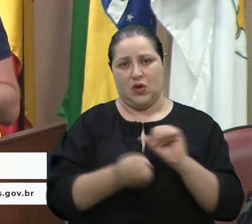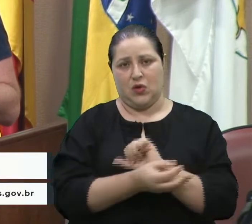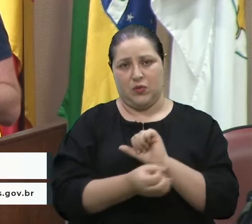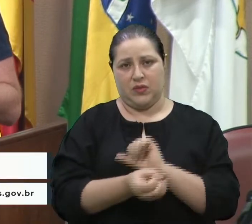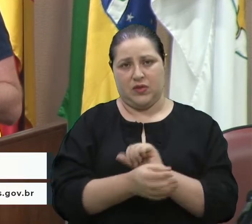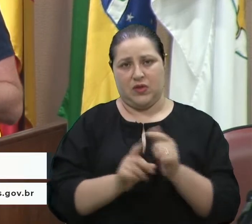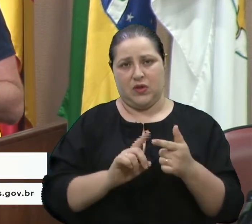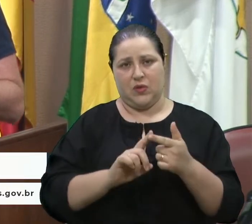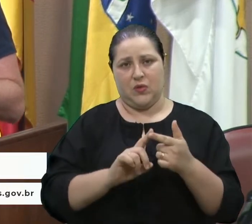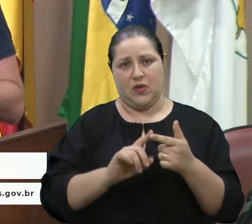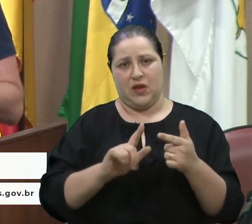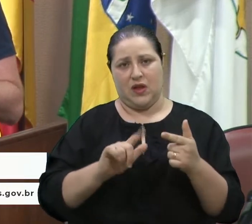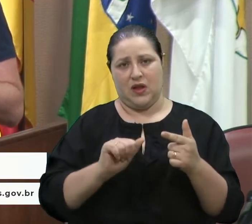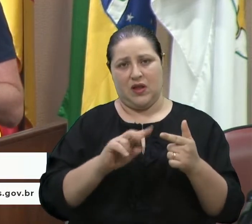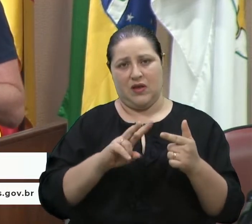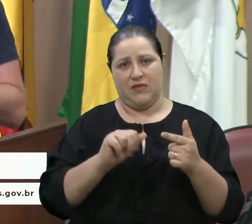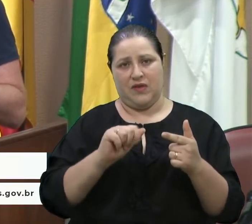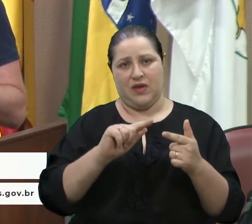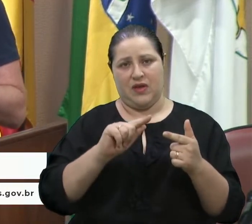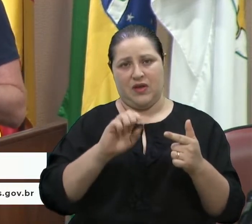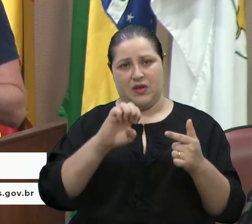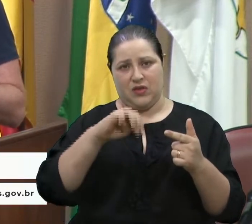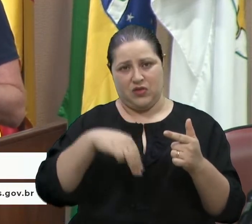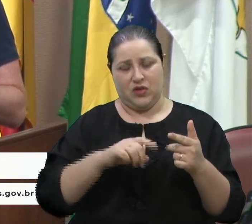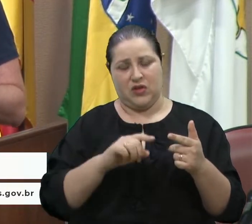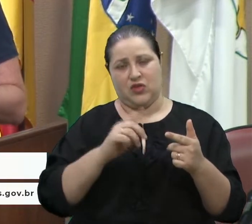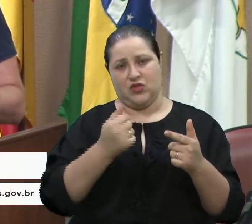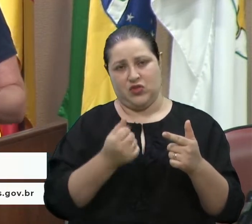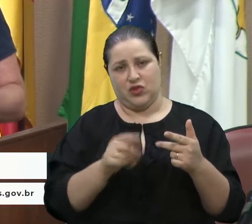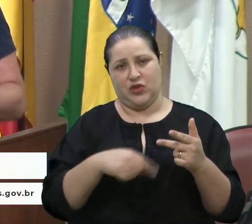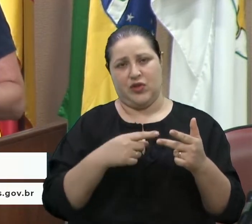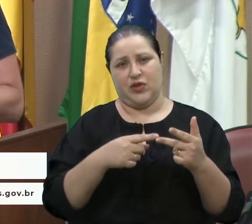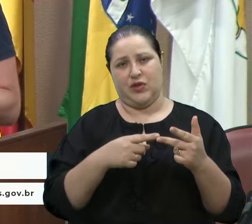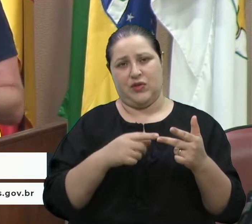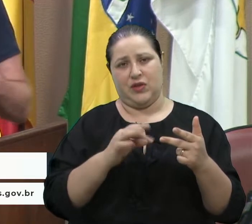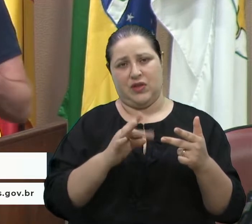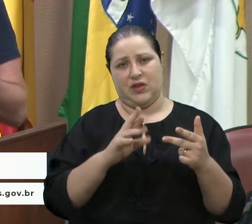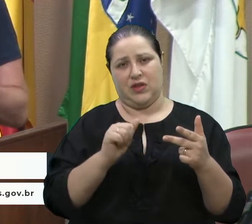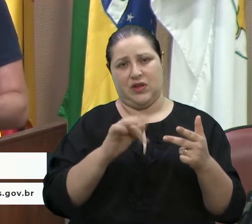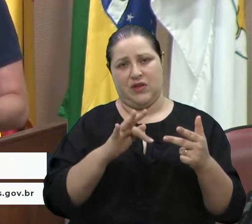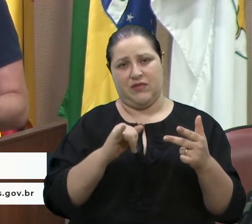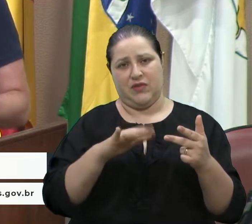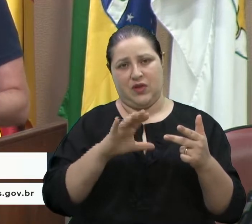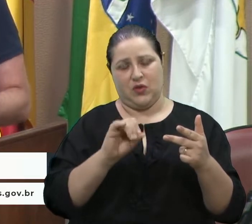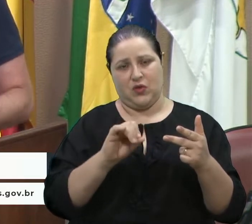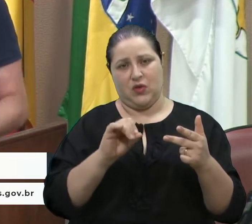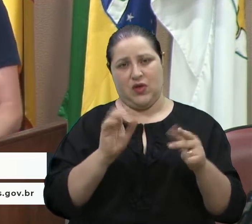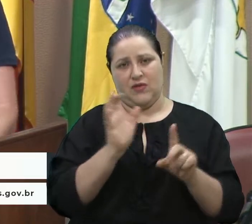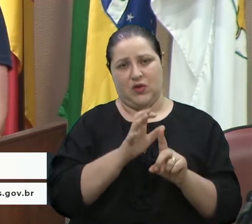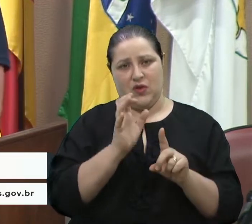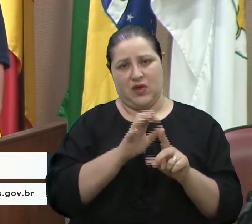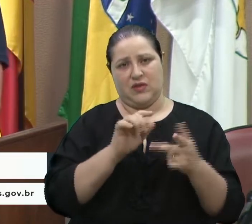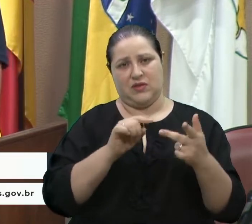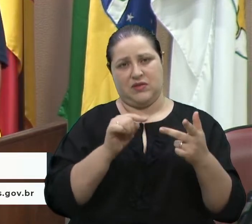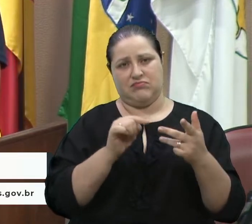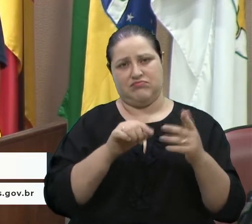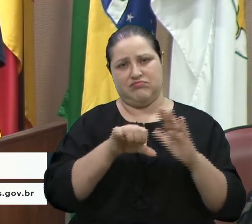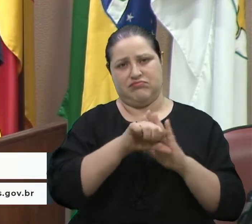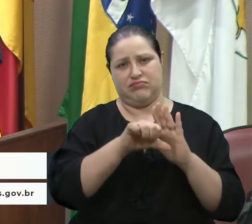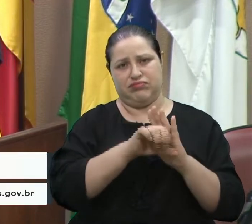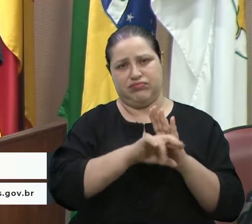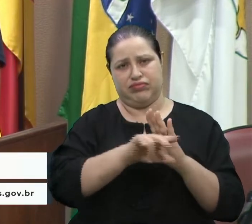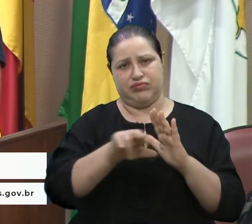organização criminosa, tráfico de influência, entre outros crimes. Então, subi essa tribuna para dizer que um marginal